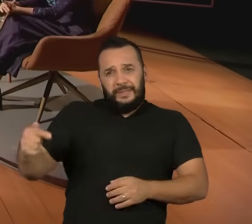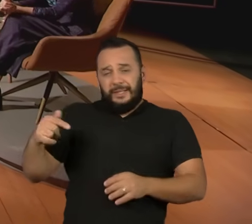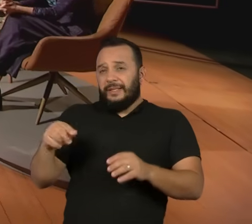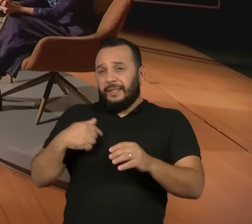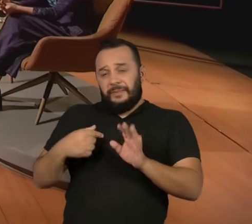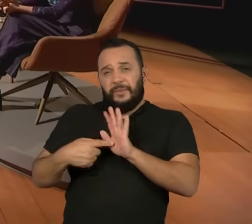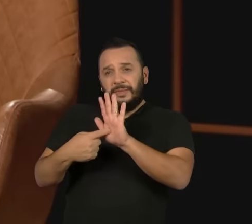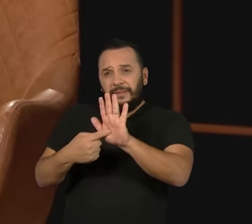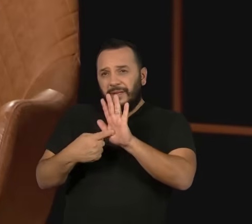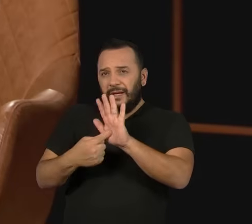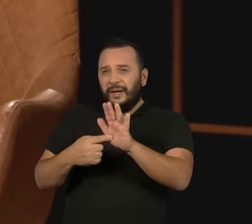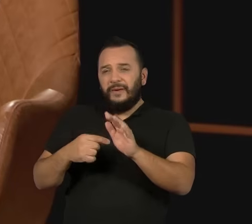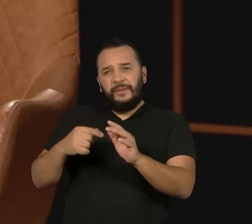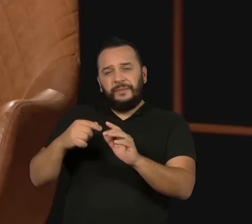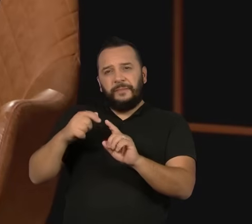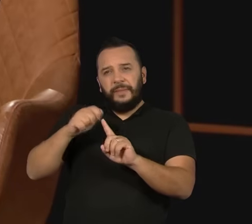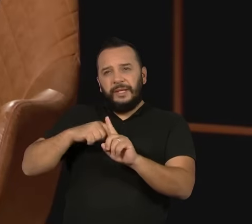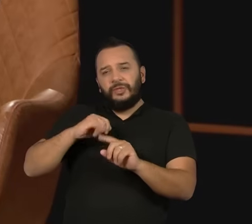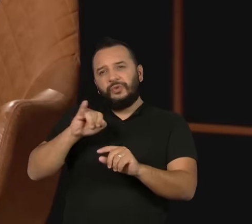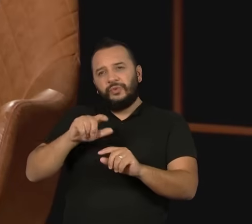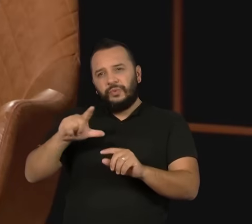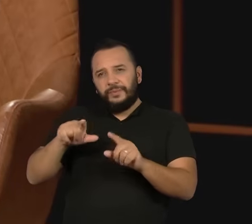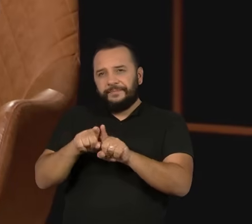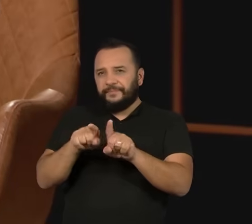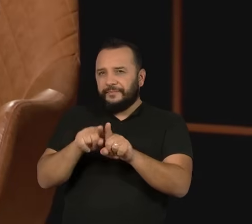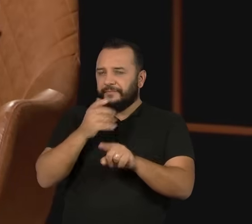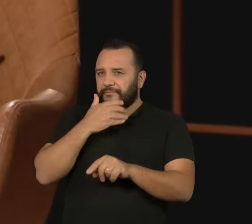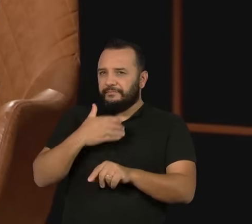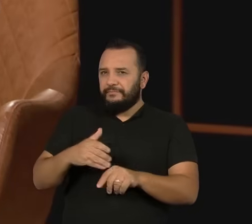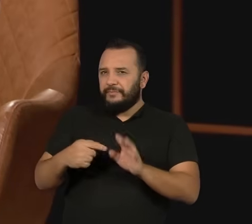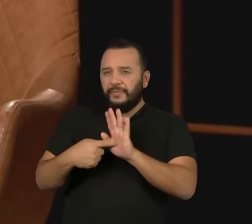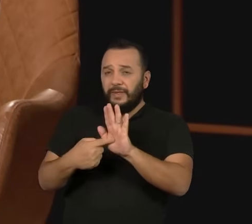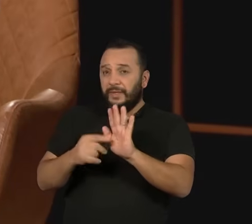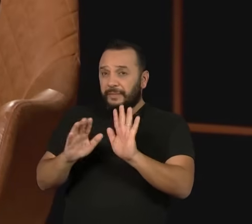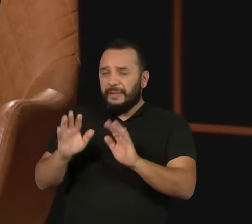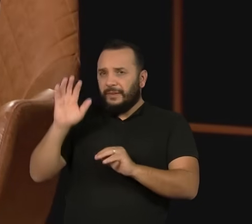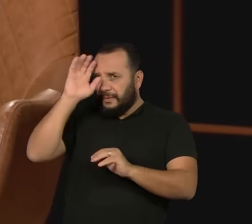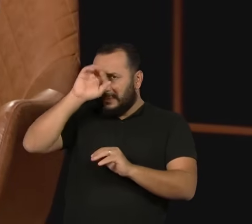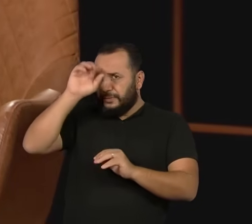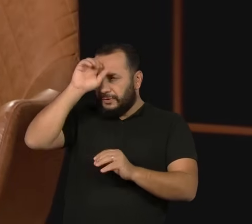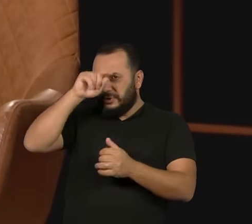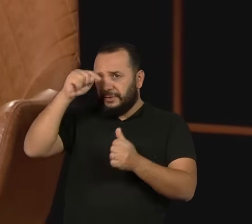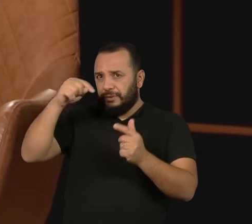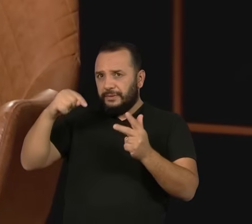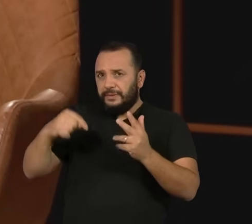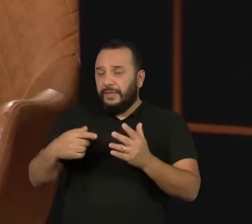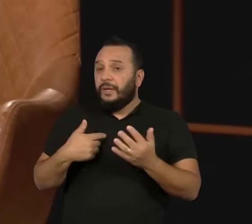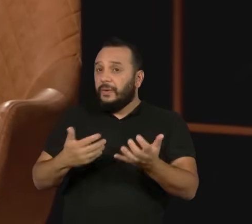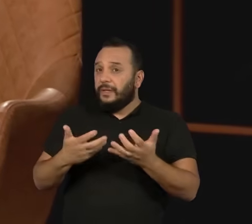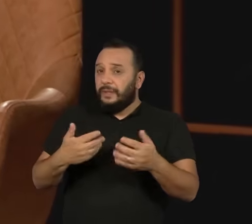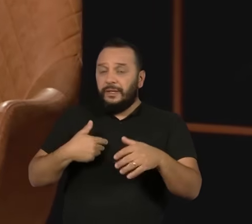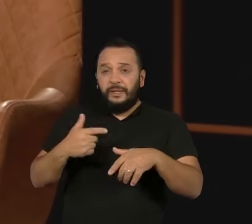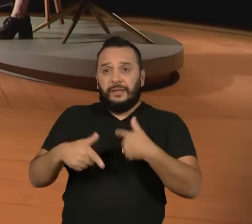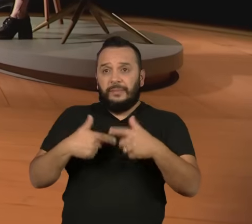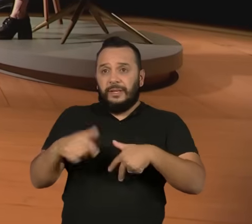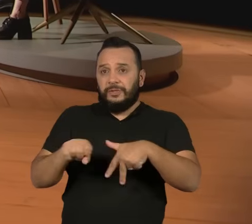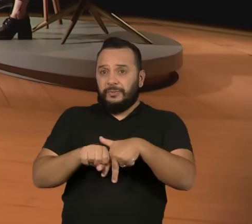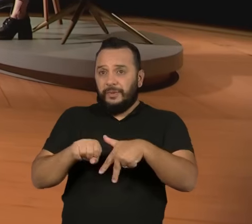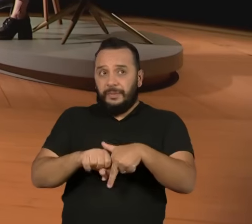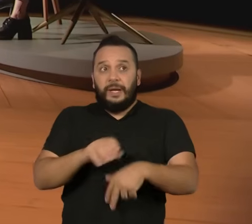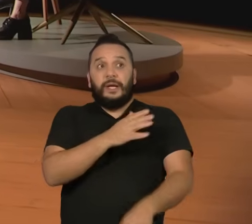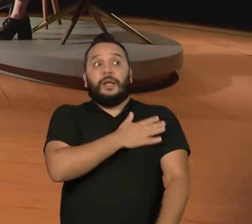muita coisa. Só que aí depois eu pensei em fazer várias outras coisas, eu queria ser diplomata a princípio. A gente vai